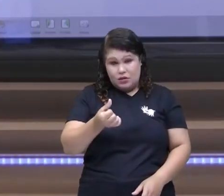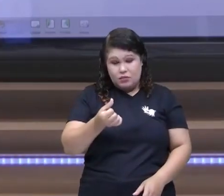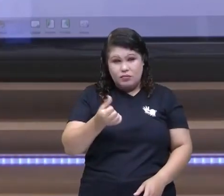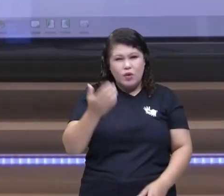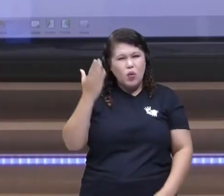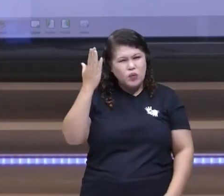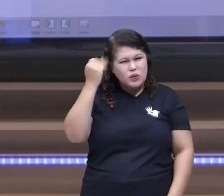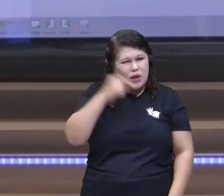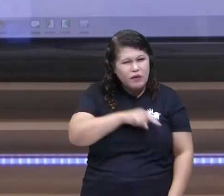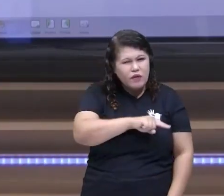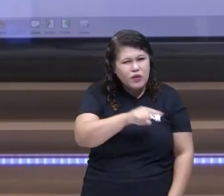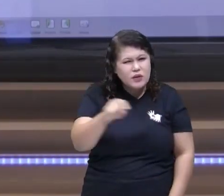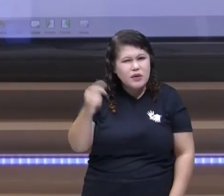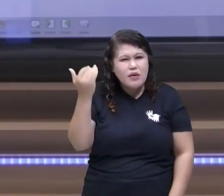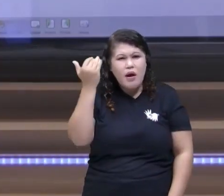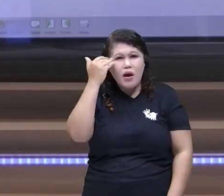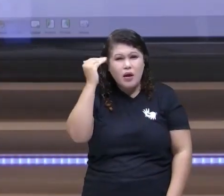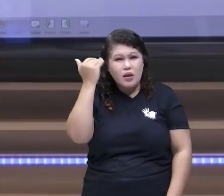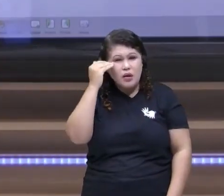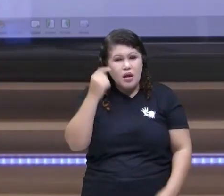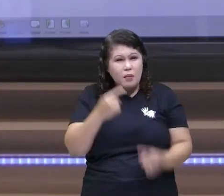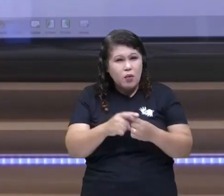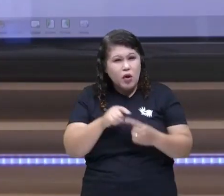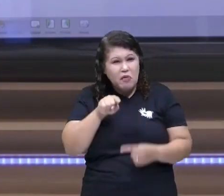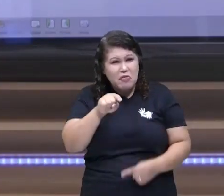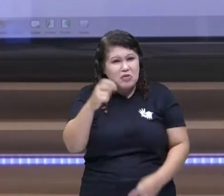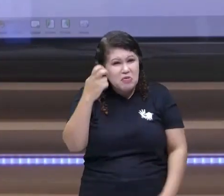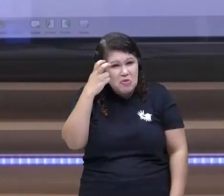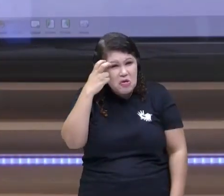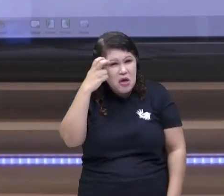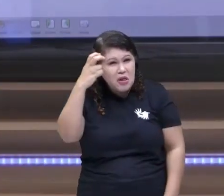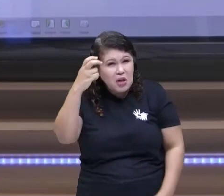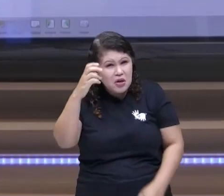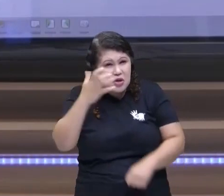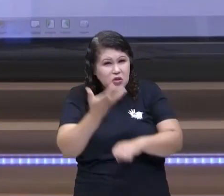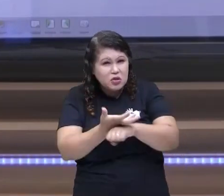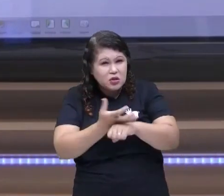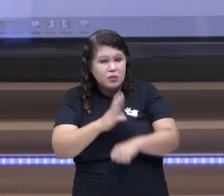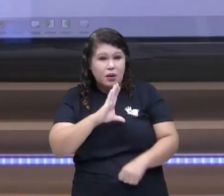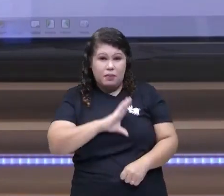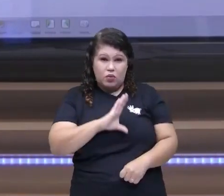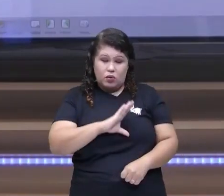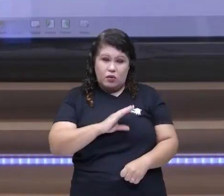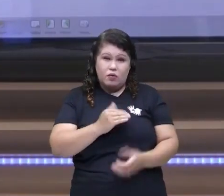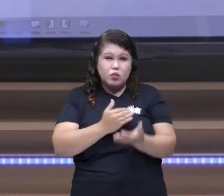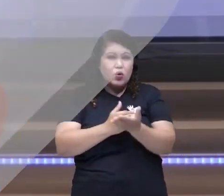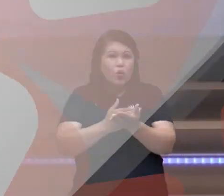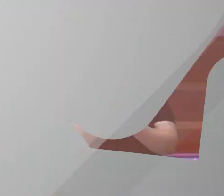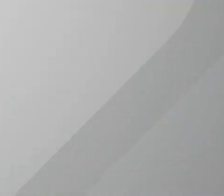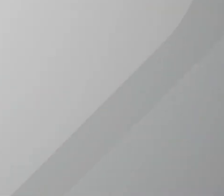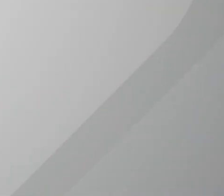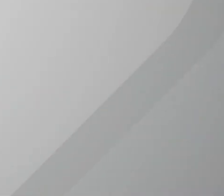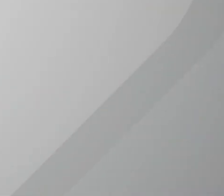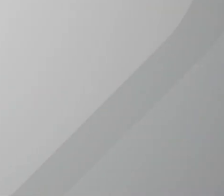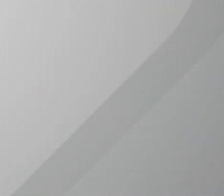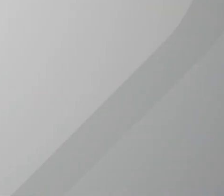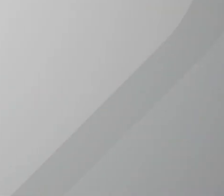conseguiram entender, porque vocês são craques da língua portuguesa, vamos lá para o nosso exercitando, vamos lá?